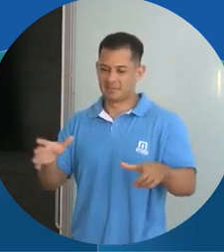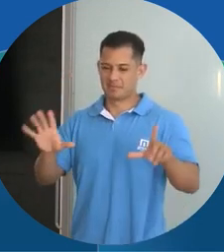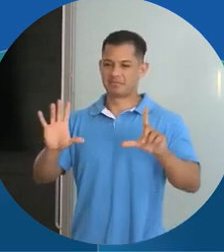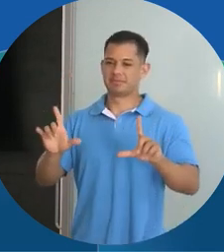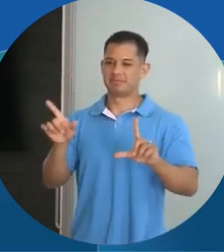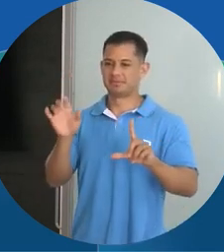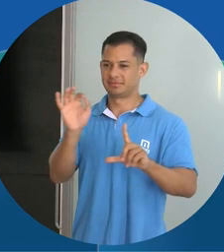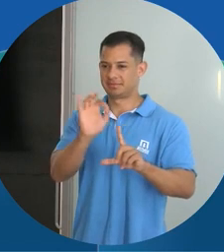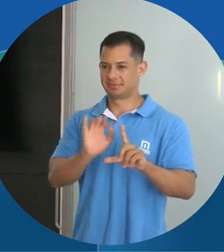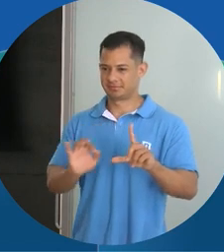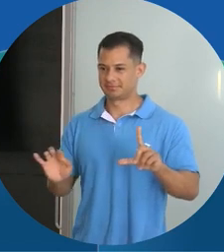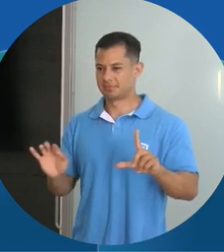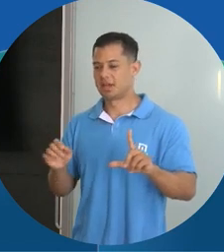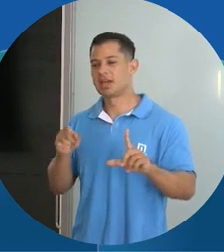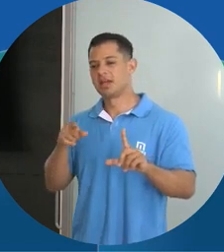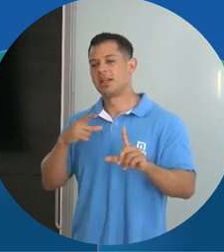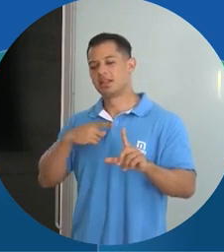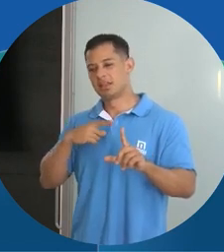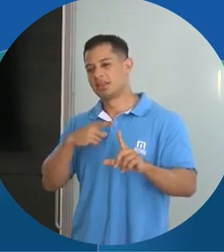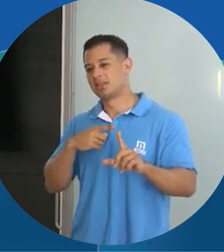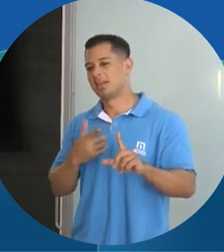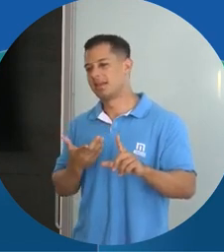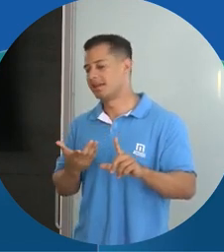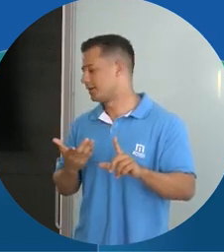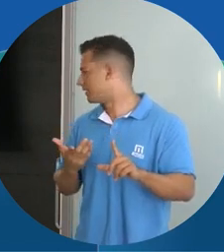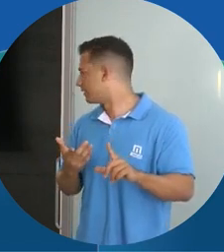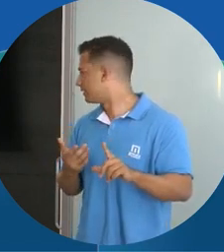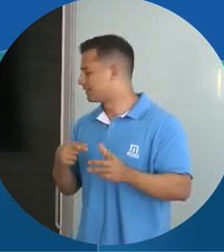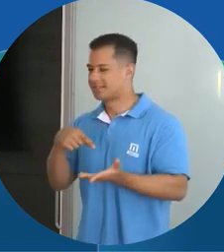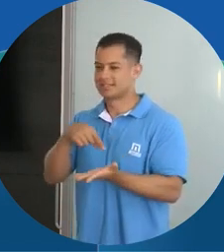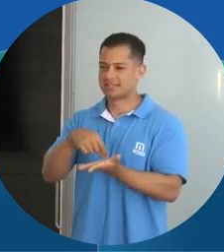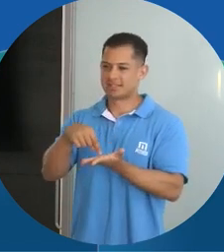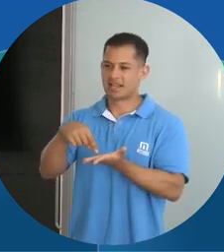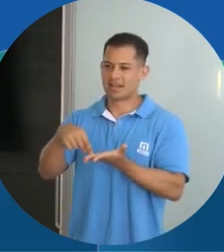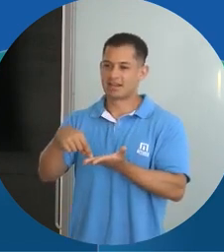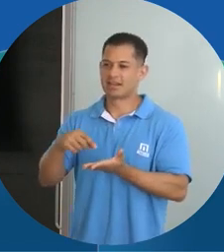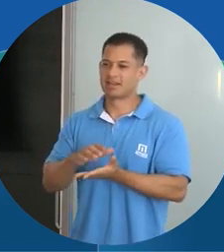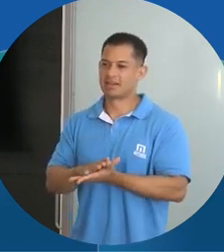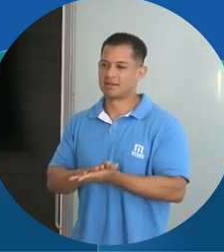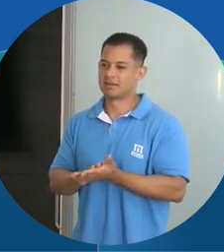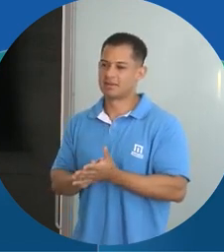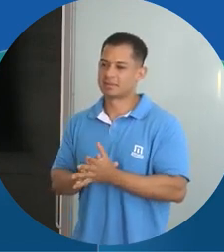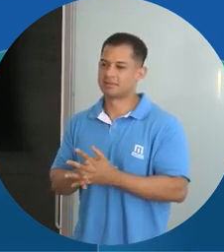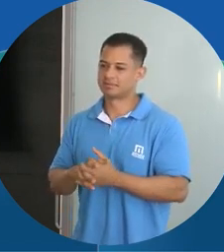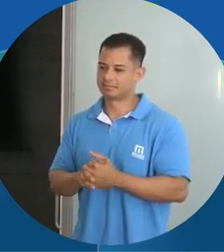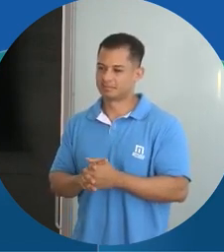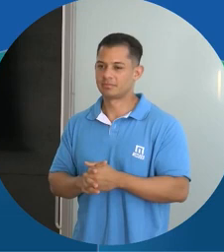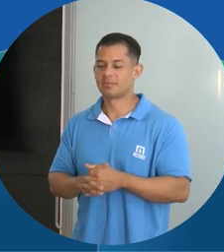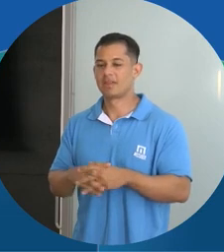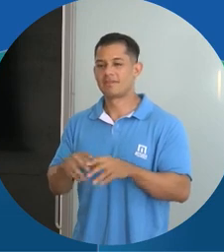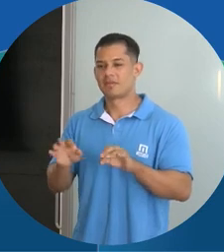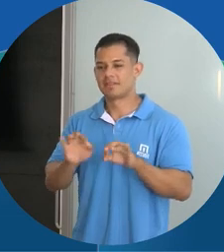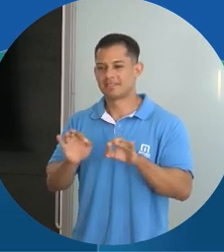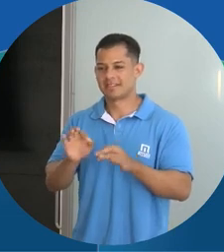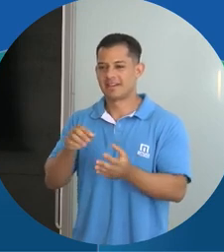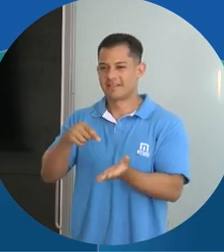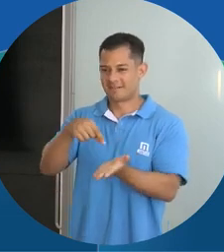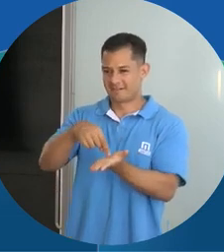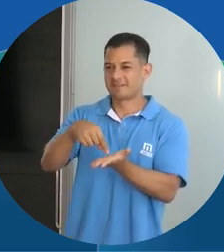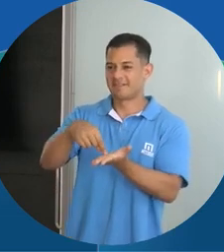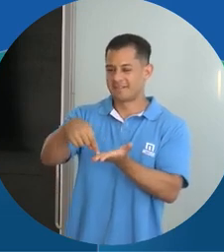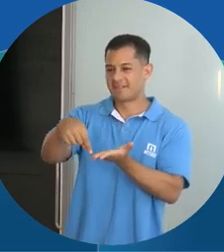uma contenção, aí sim, estaca tradicional, né, que a gente vai escavando e fazendo as vigas de equilíbrio,